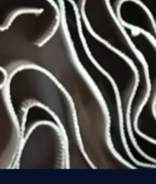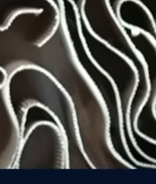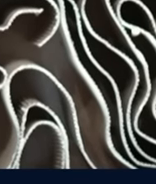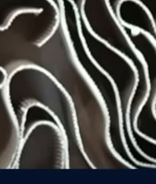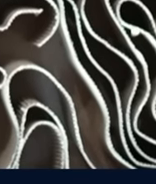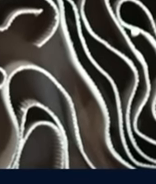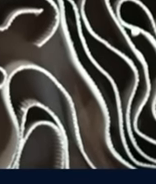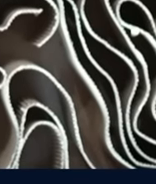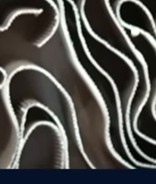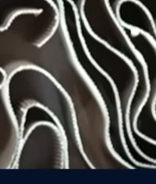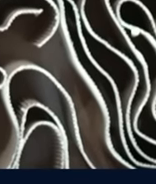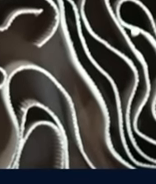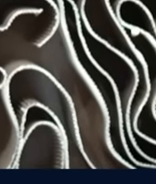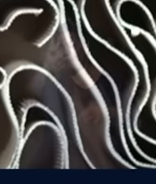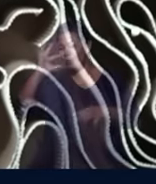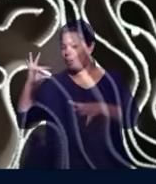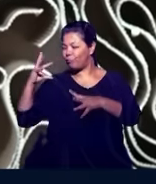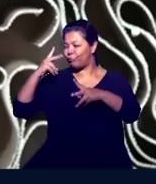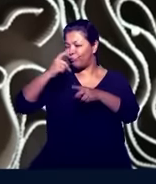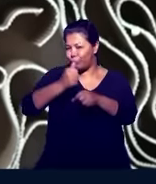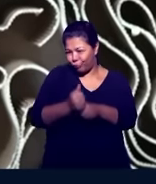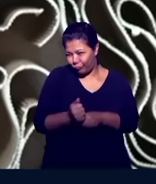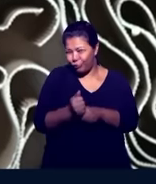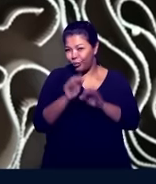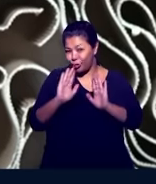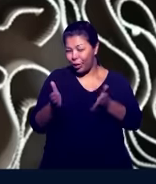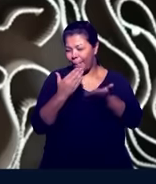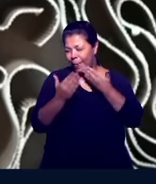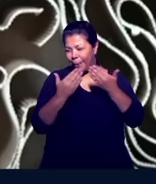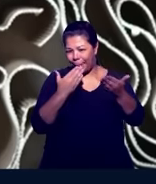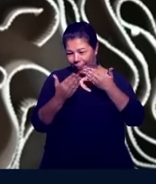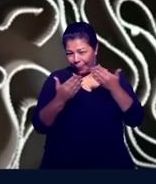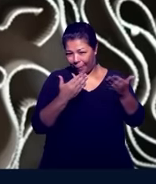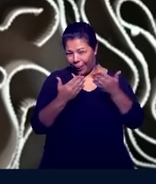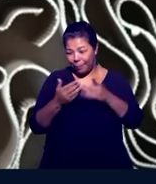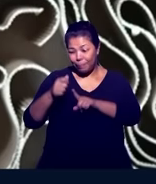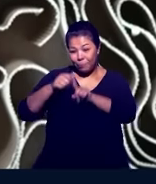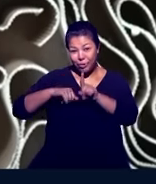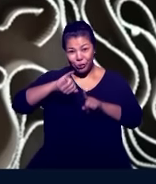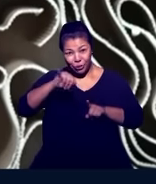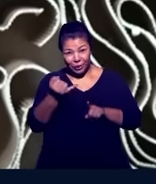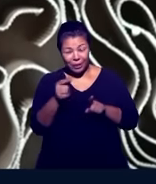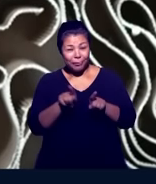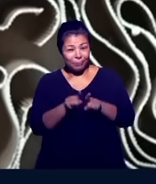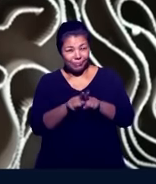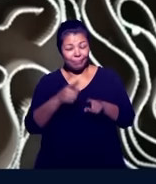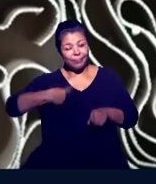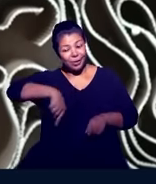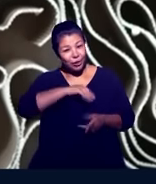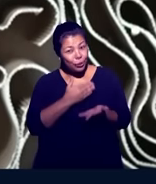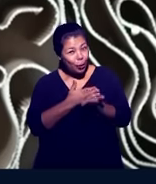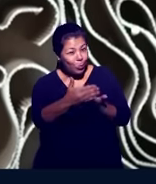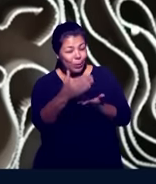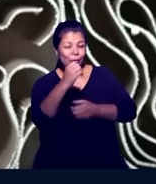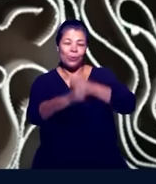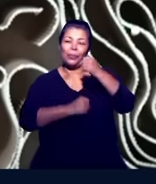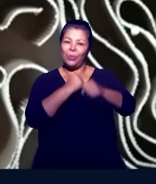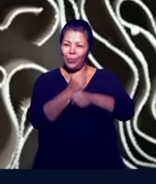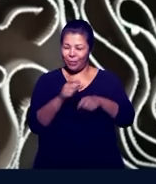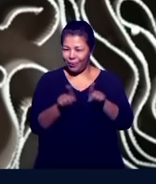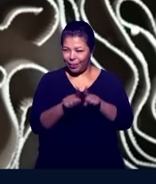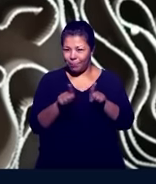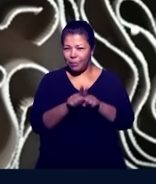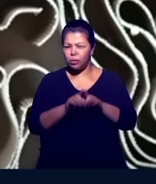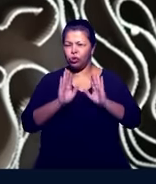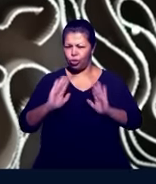Relembrando uma conversa que a gente teve na segunda semana de Janeiro desse ano que quando a gente começou o ano havia sido aprovado no orçamento